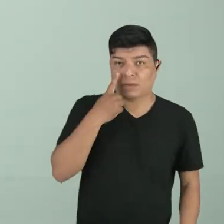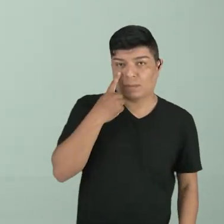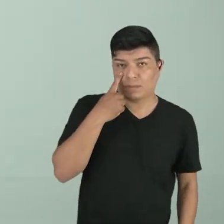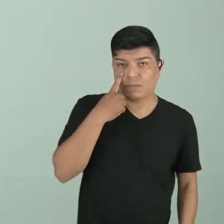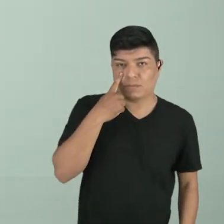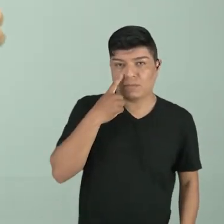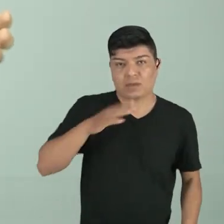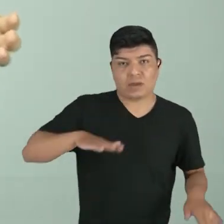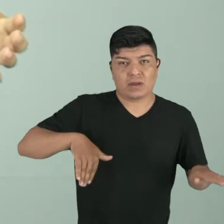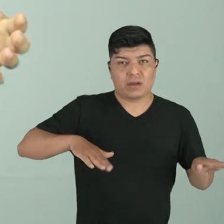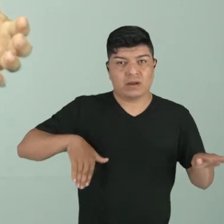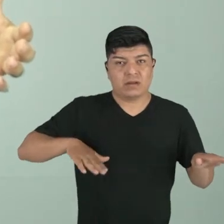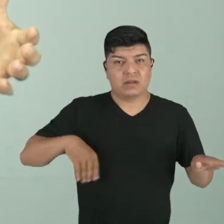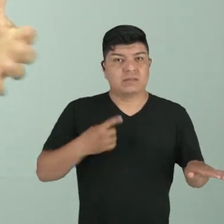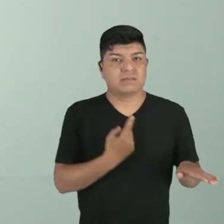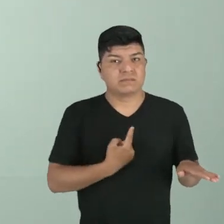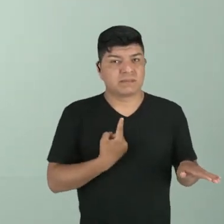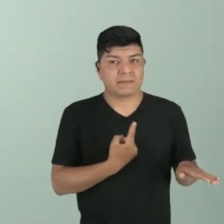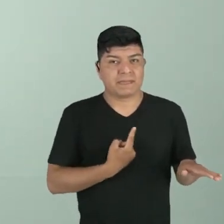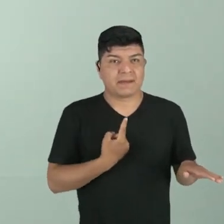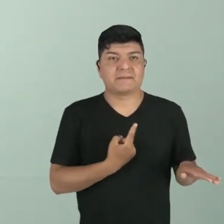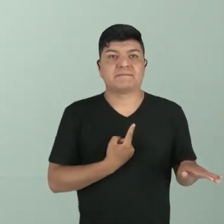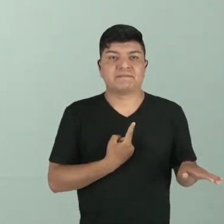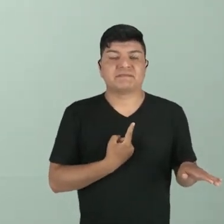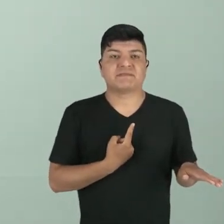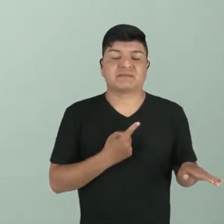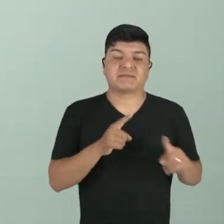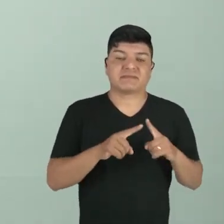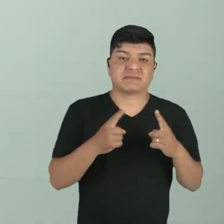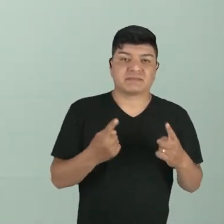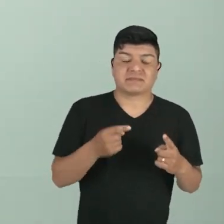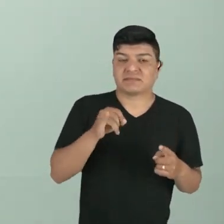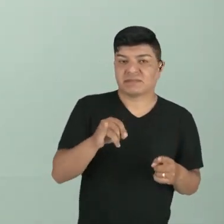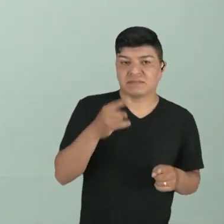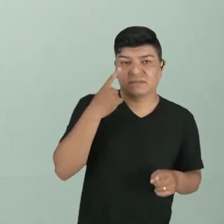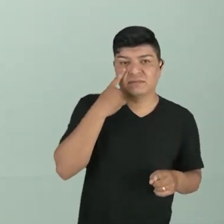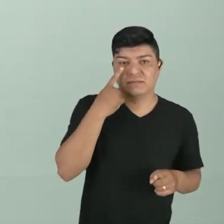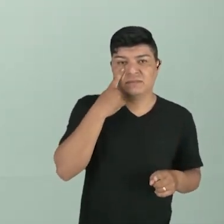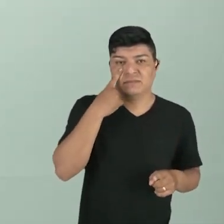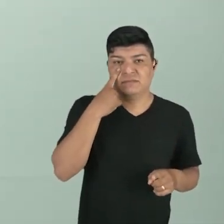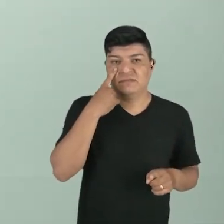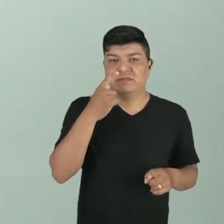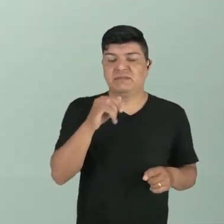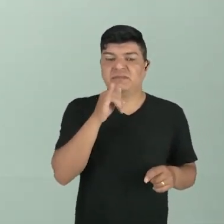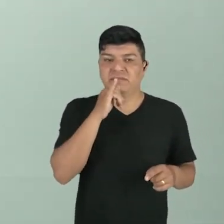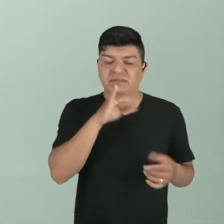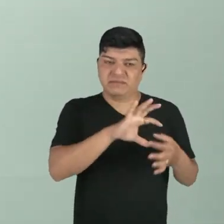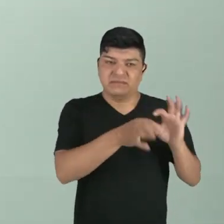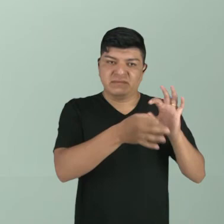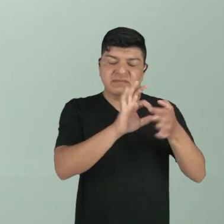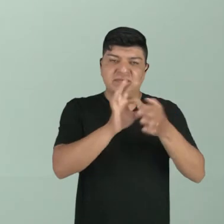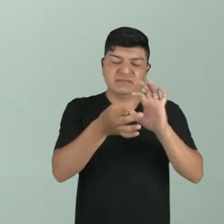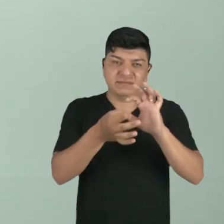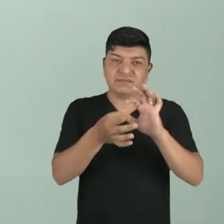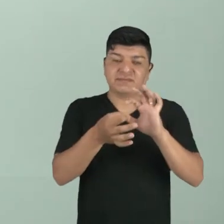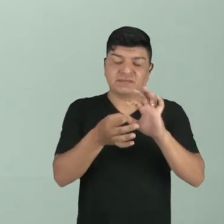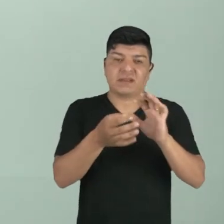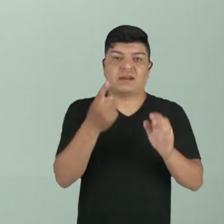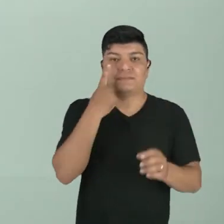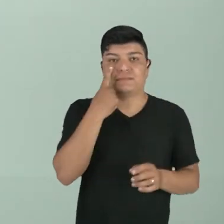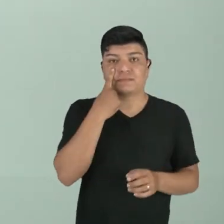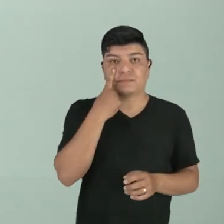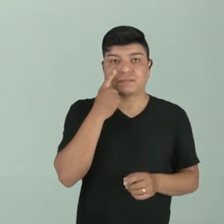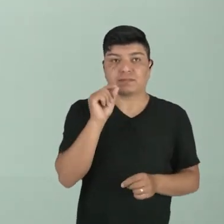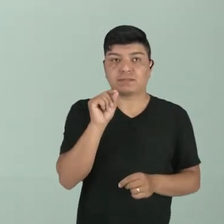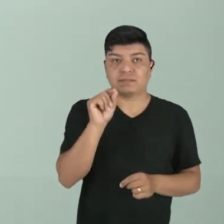on natação é um esporte individual ela é individual mas se você acompanha o mundial de natação se você acompanha as